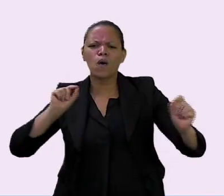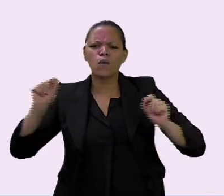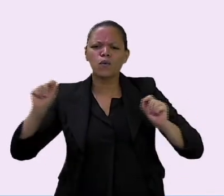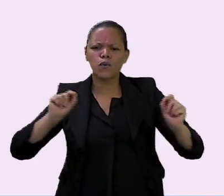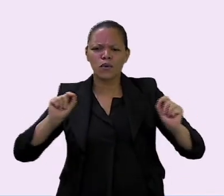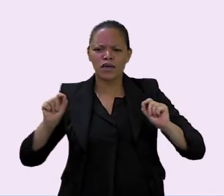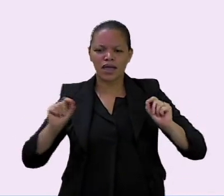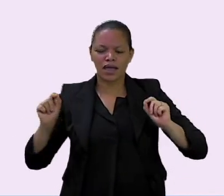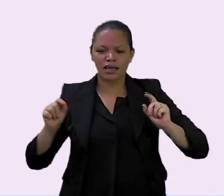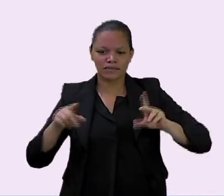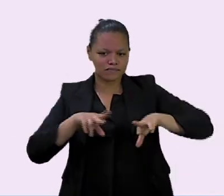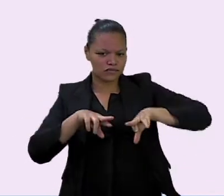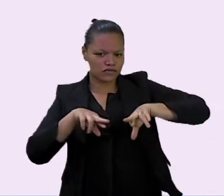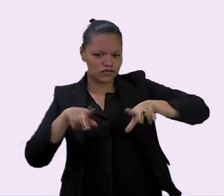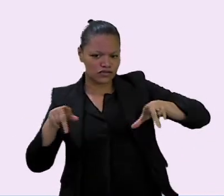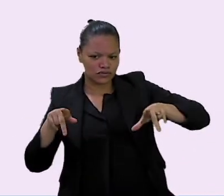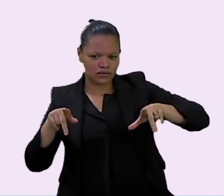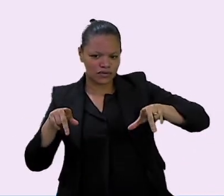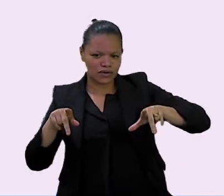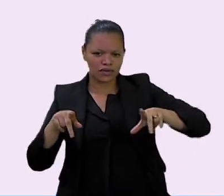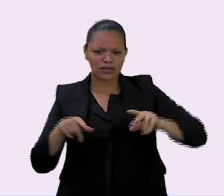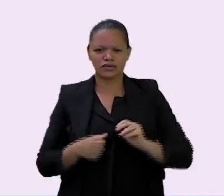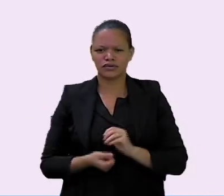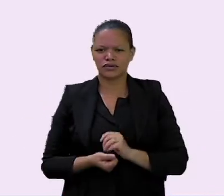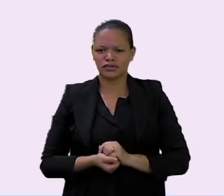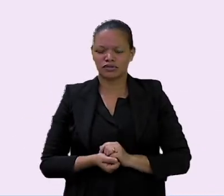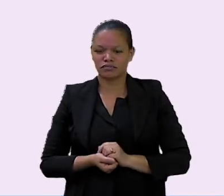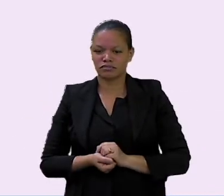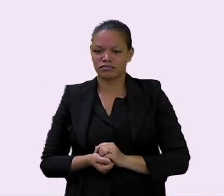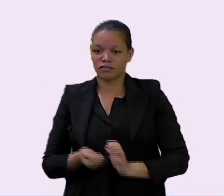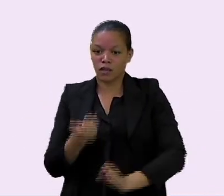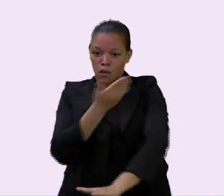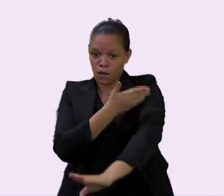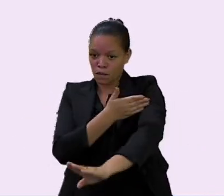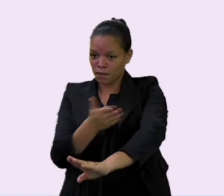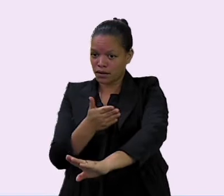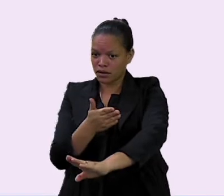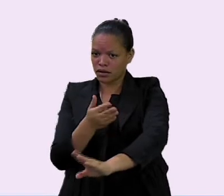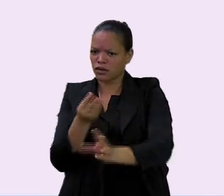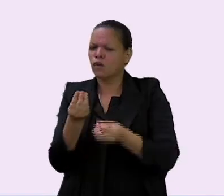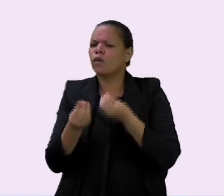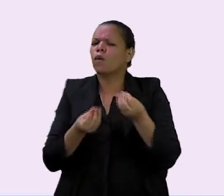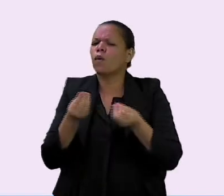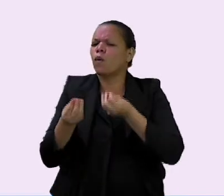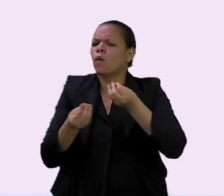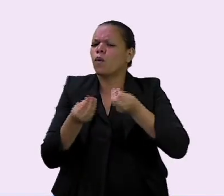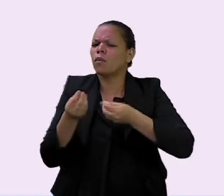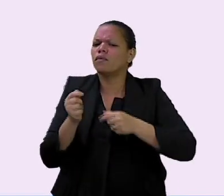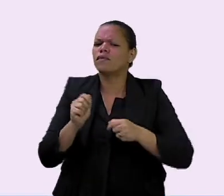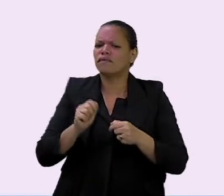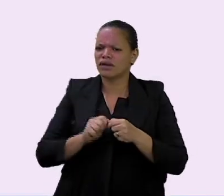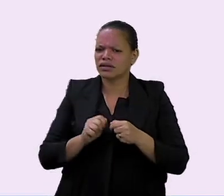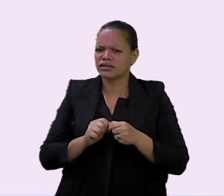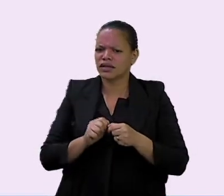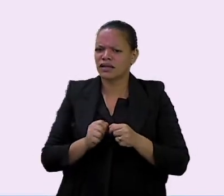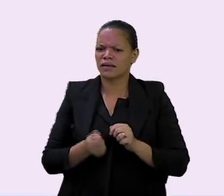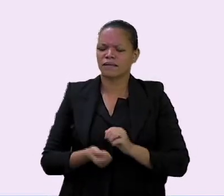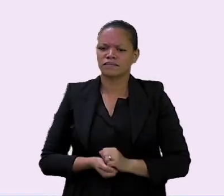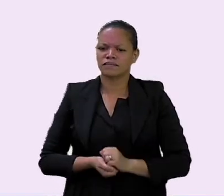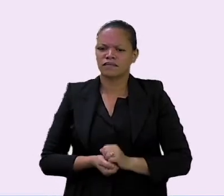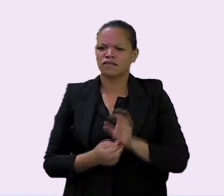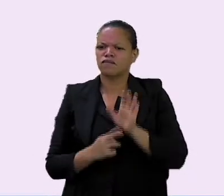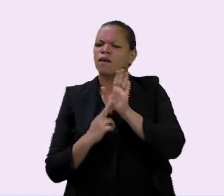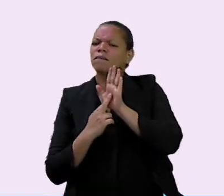aqui. Essa parte aqui, ó, é a parte que eu não comi, é a que sobrou. Eu